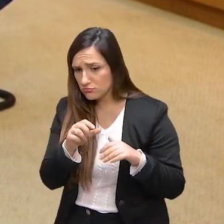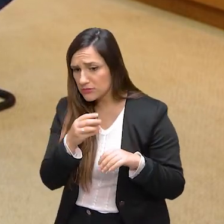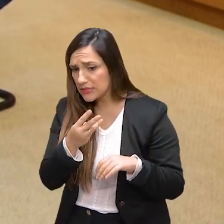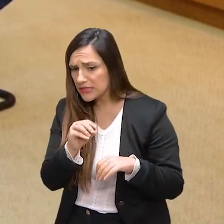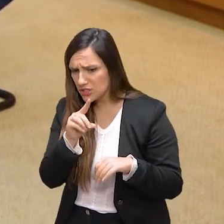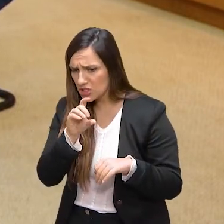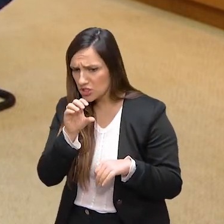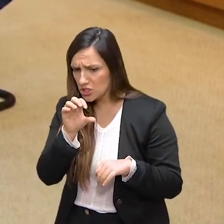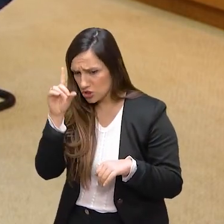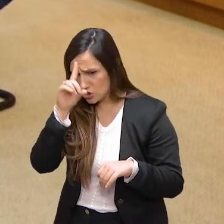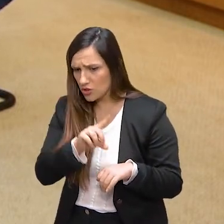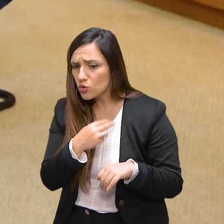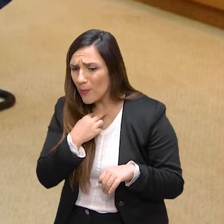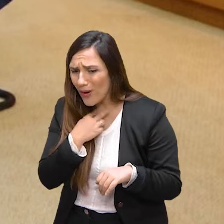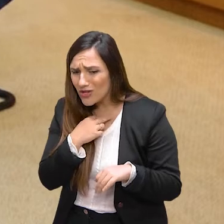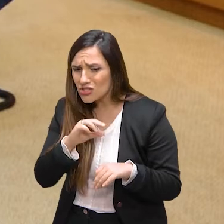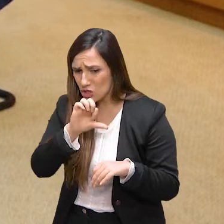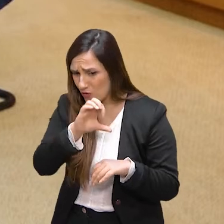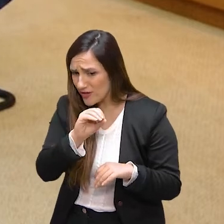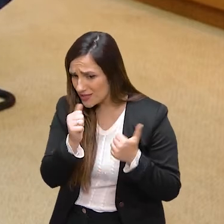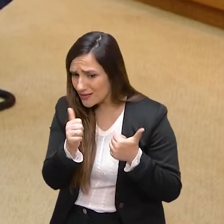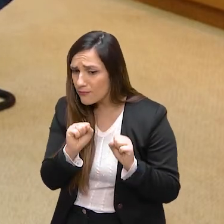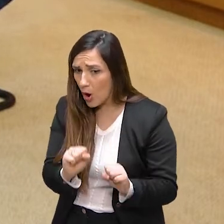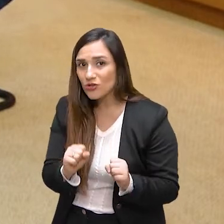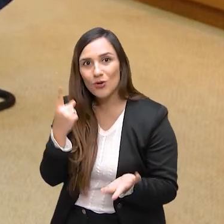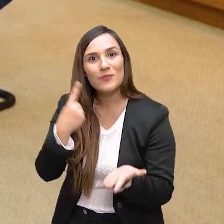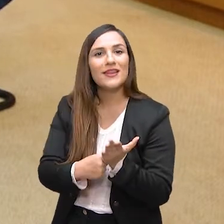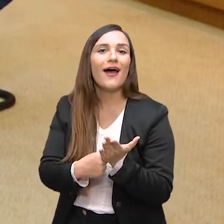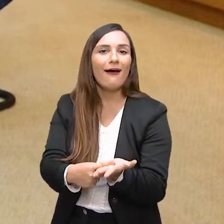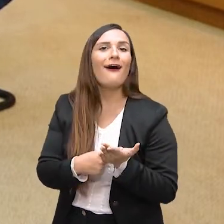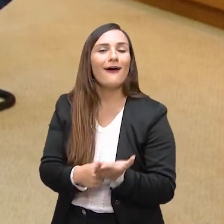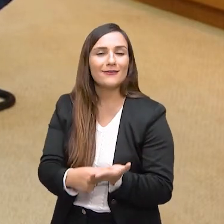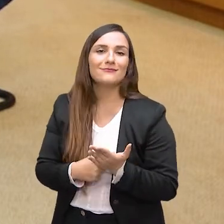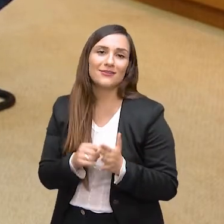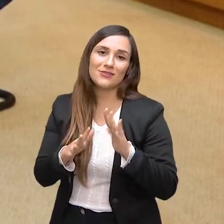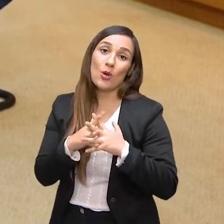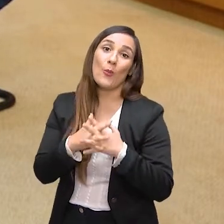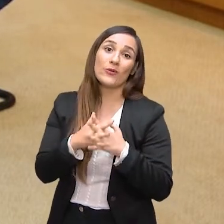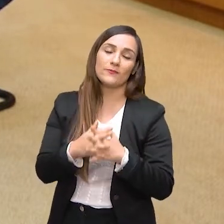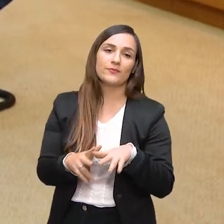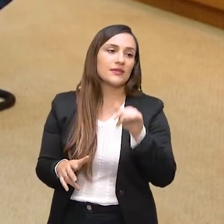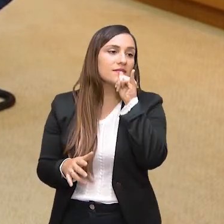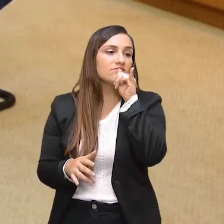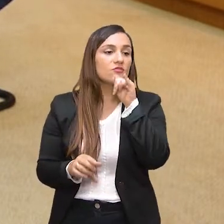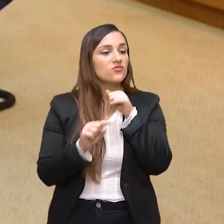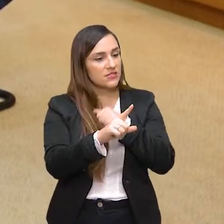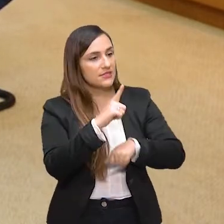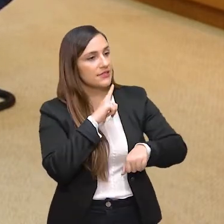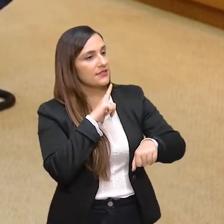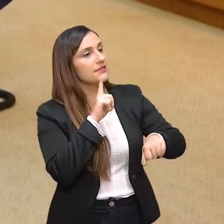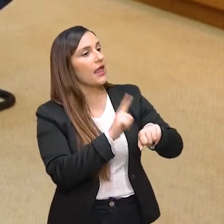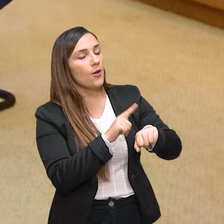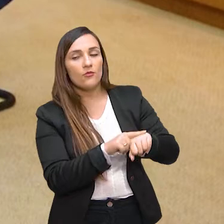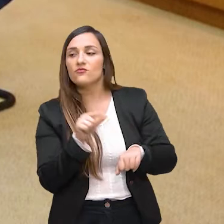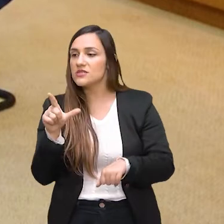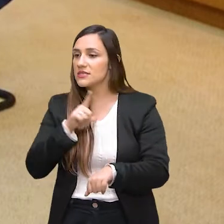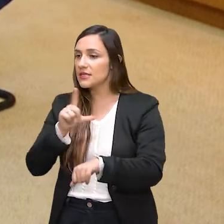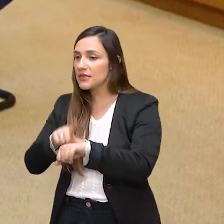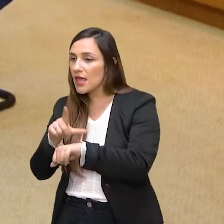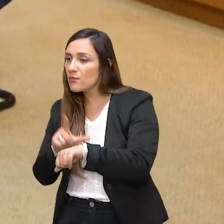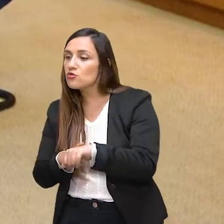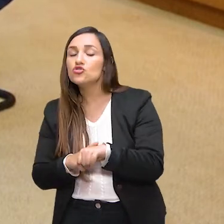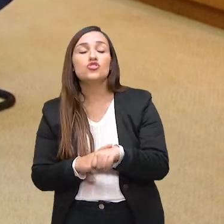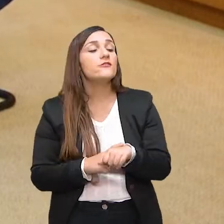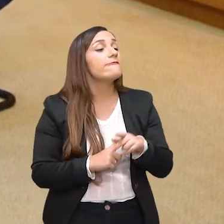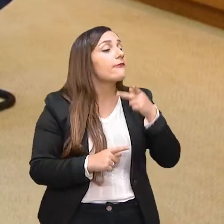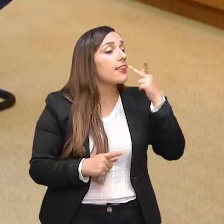dias, conforme a complexidade da perícia. Prazo para as partes falarem sobre determinados documentos do